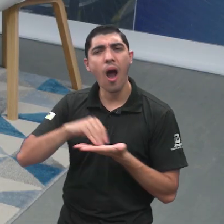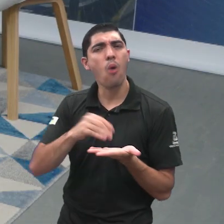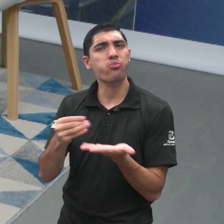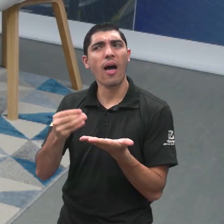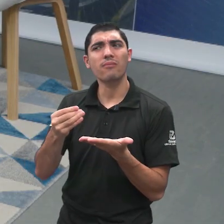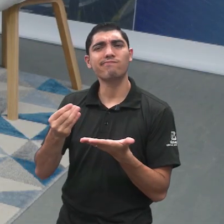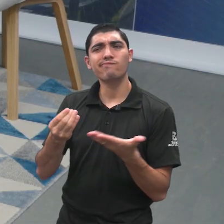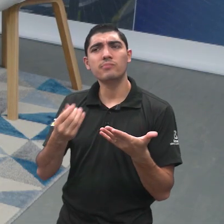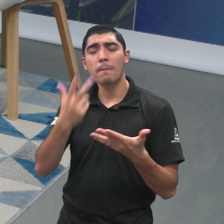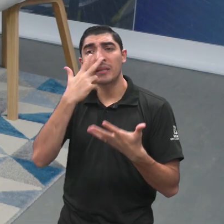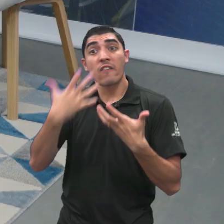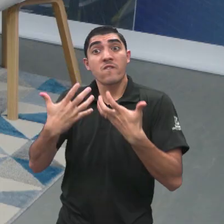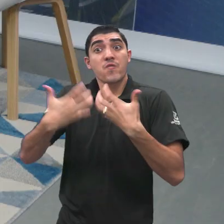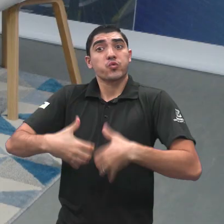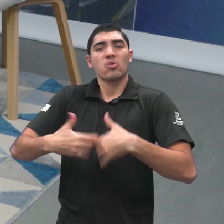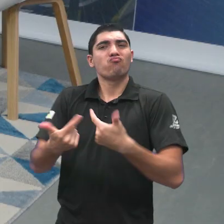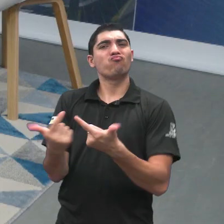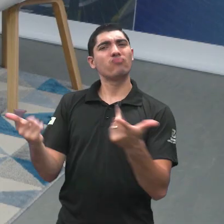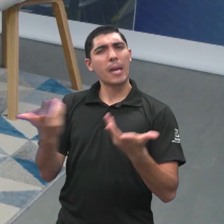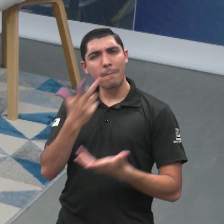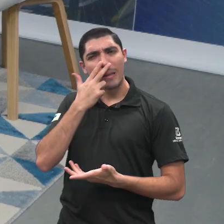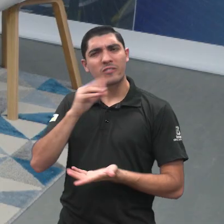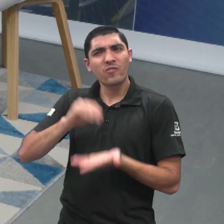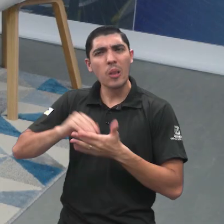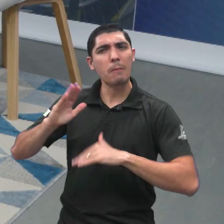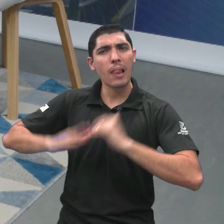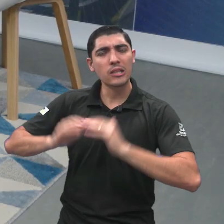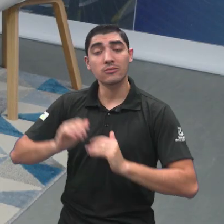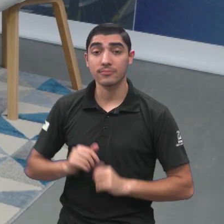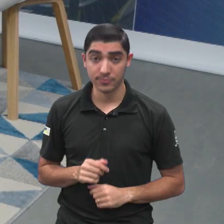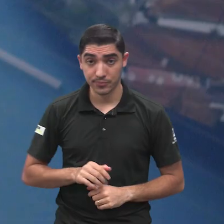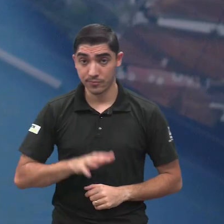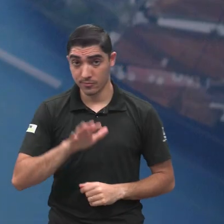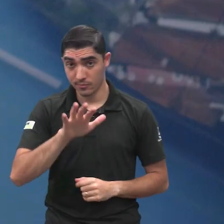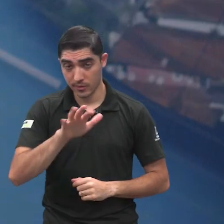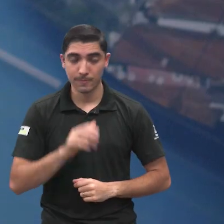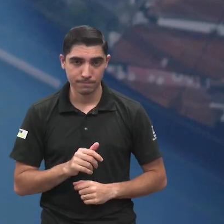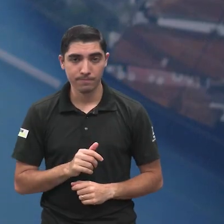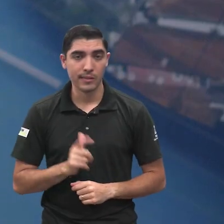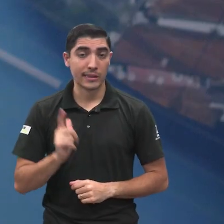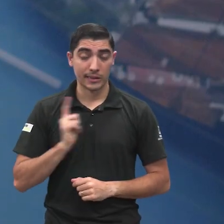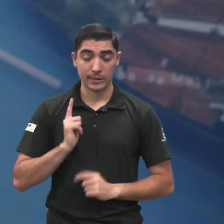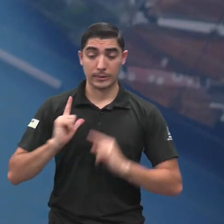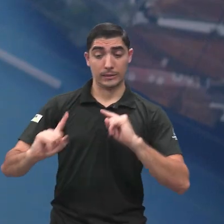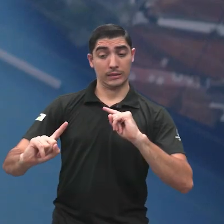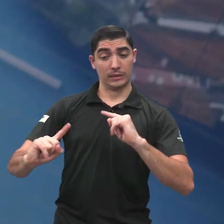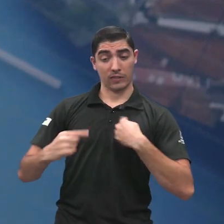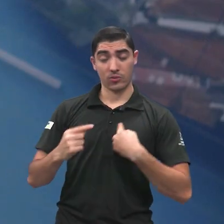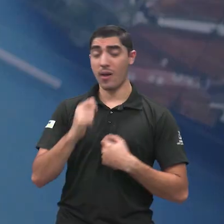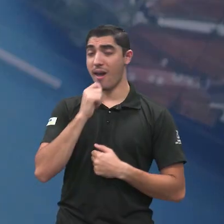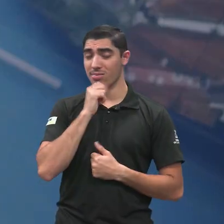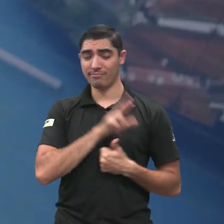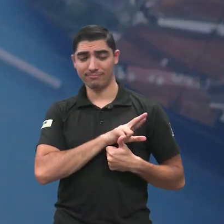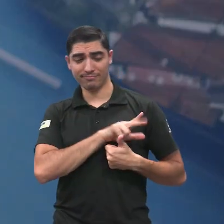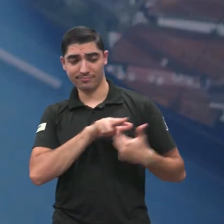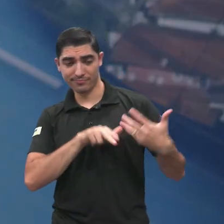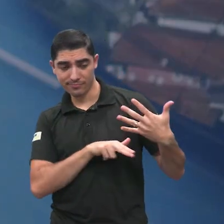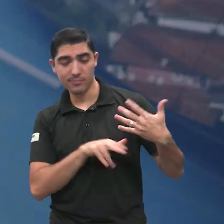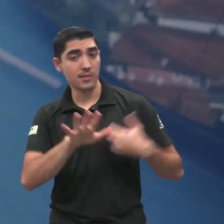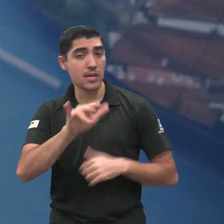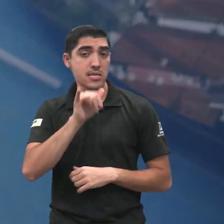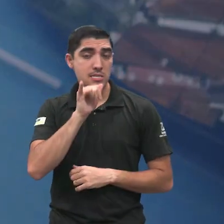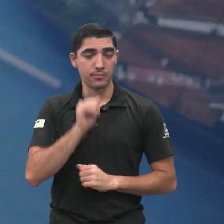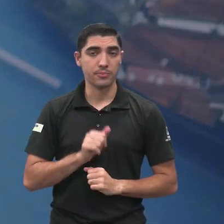na prática? Nós temos vários desafios, assim, no caso, enfrentados. As